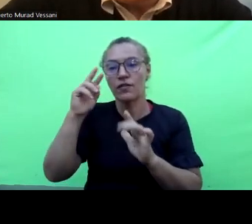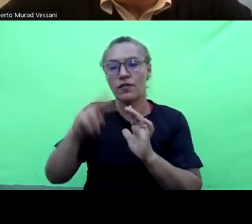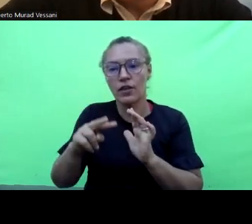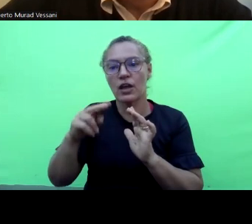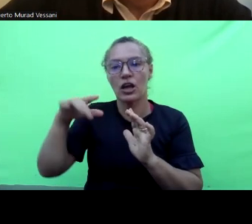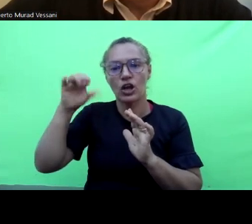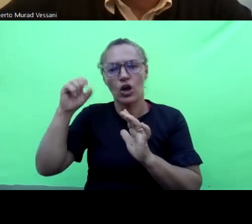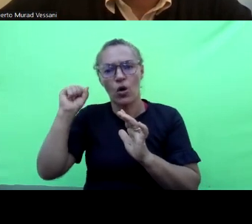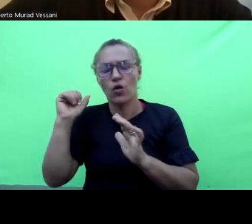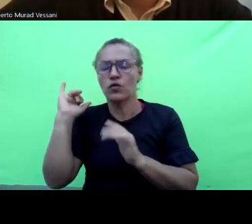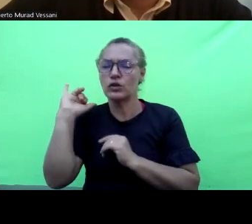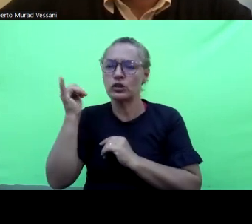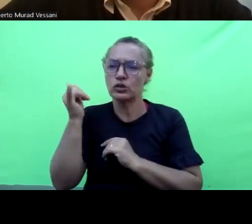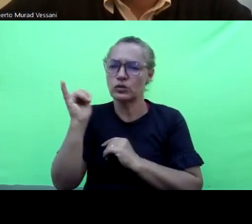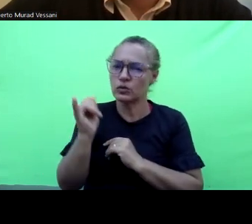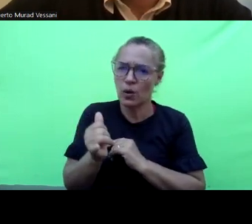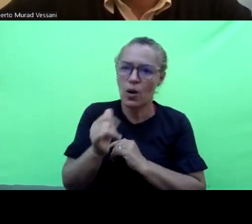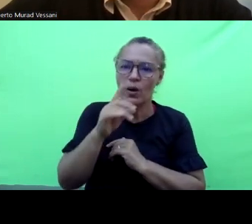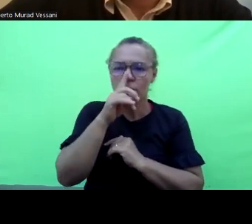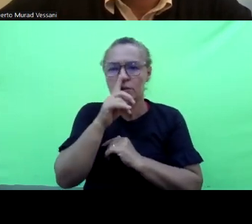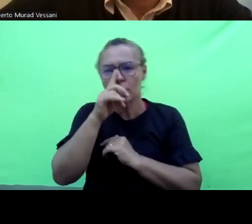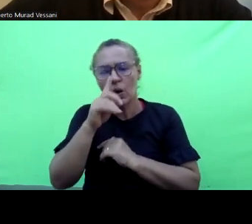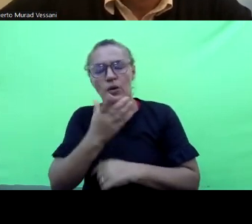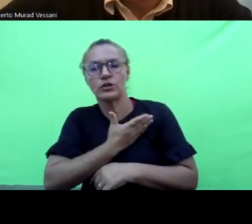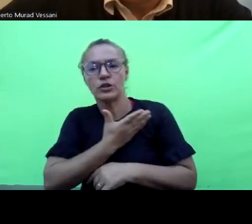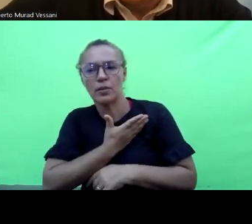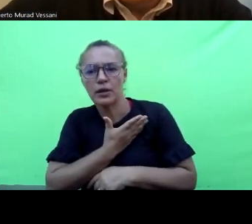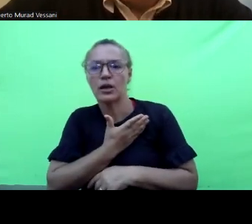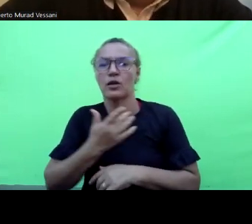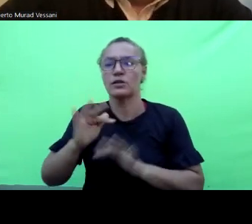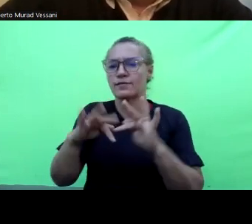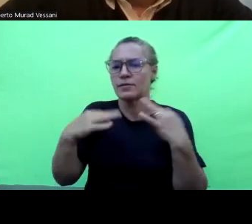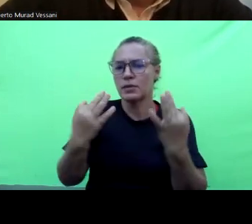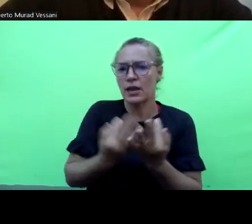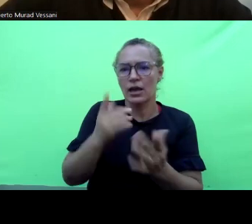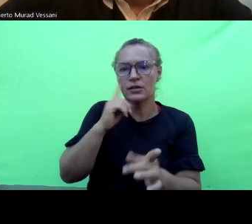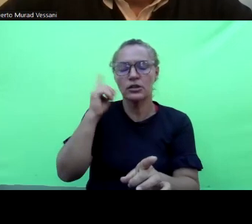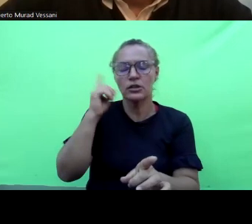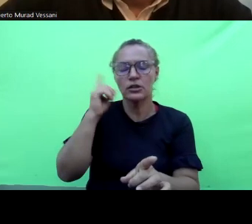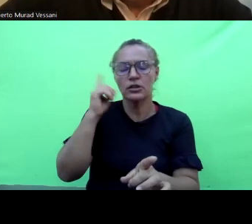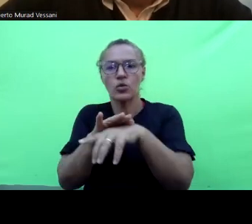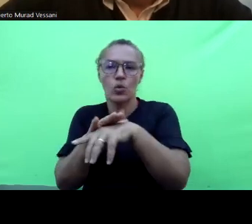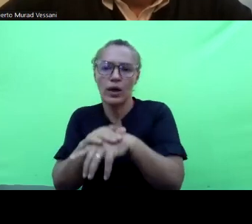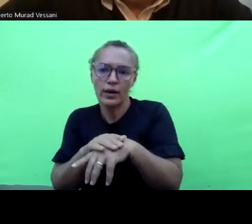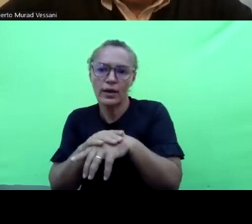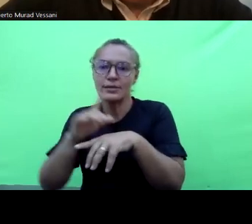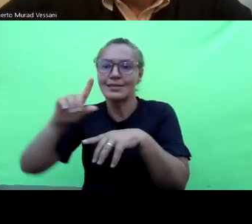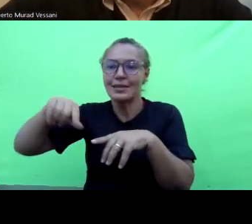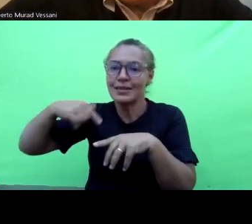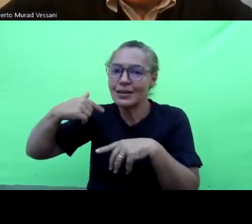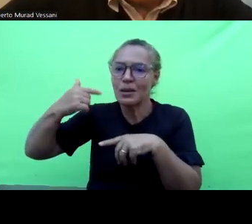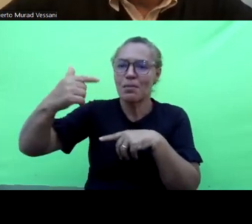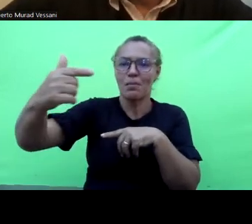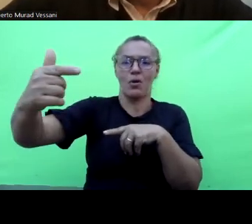de amigos, familiares que descobriram a doença já em fase grave. O grande problema dessa doença,